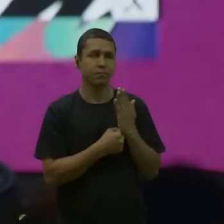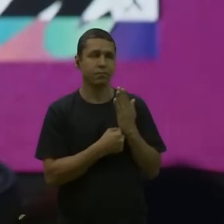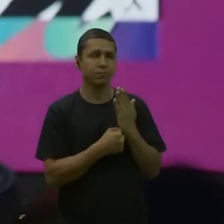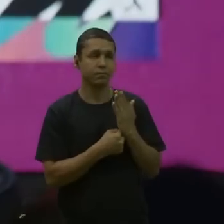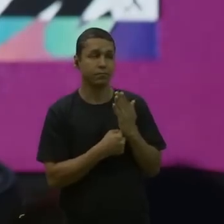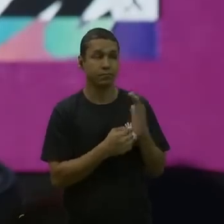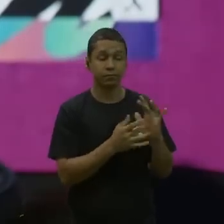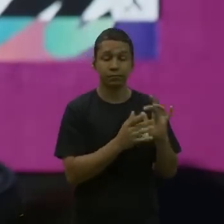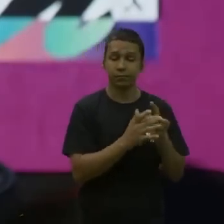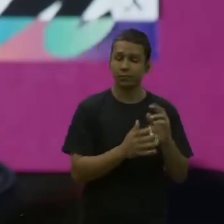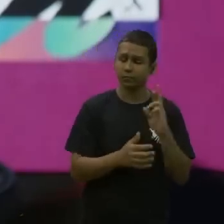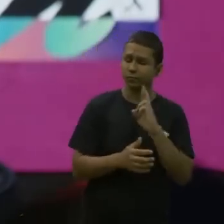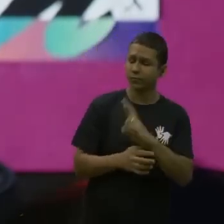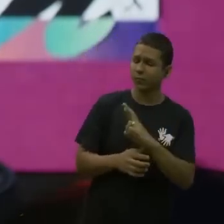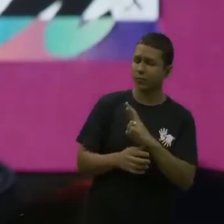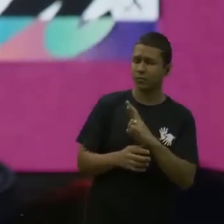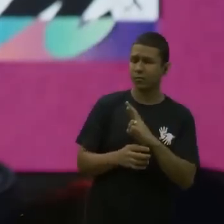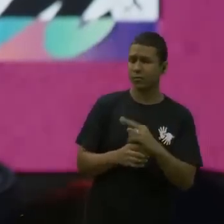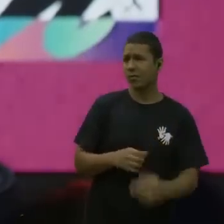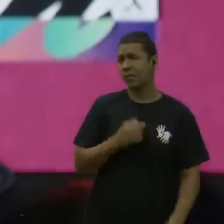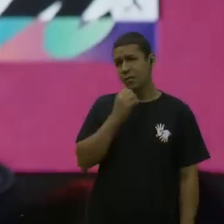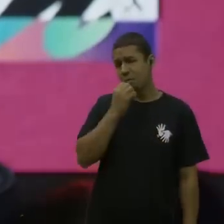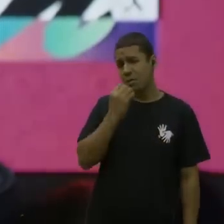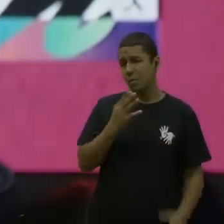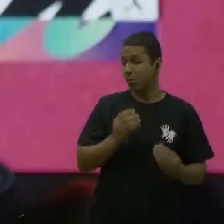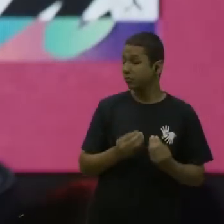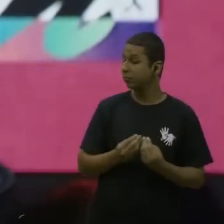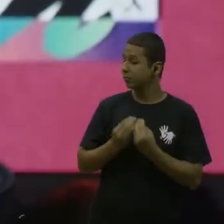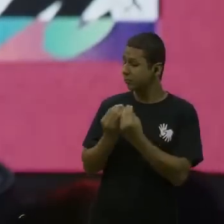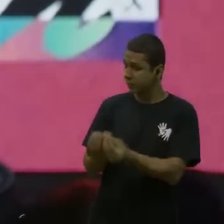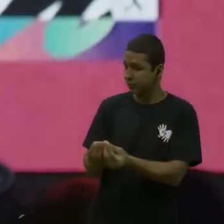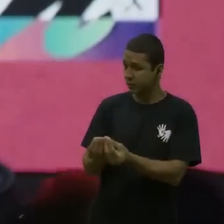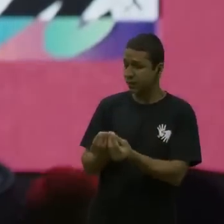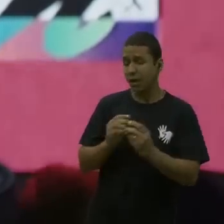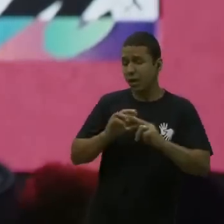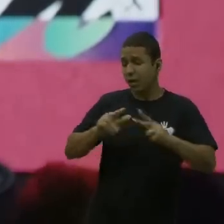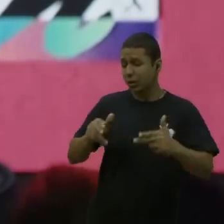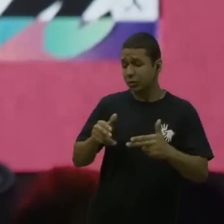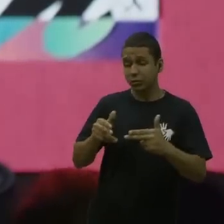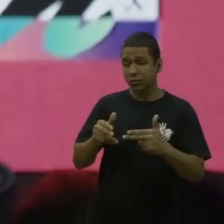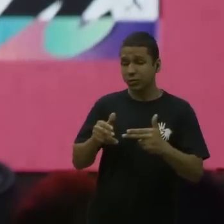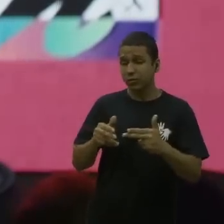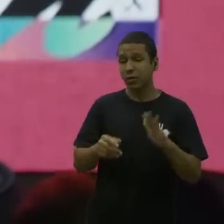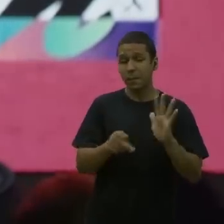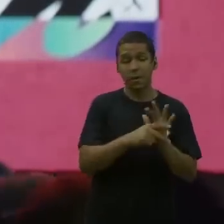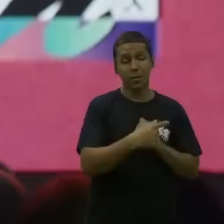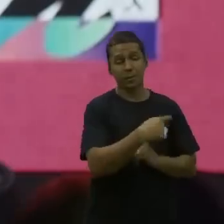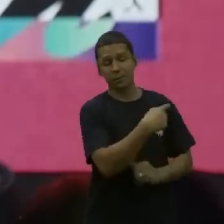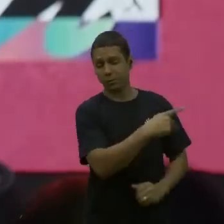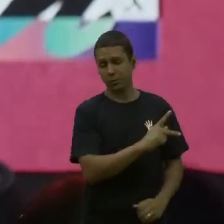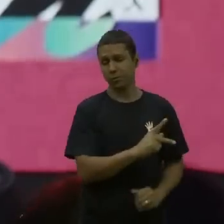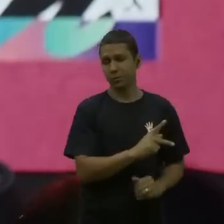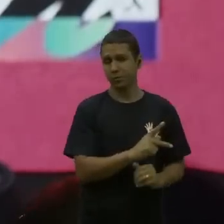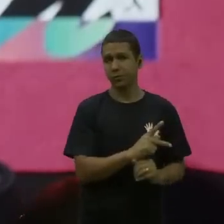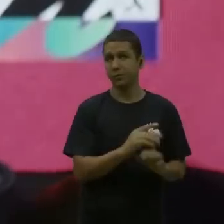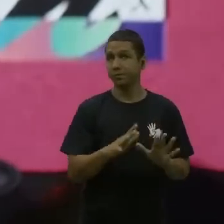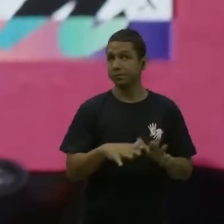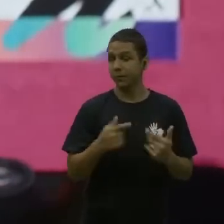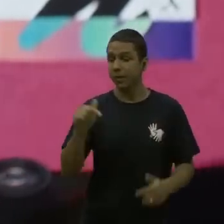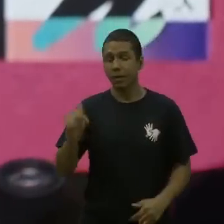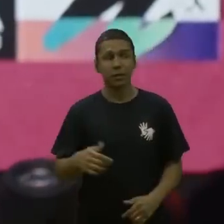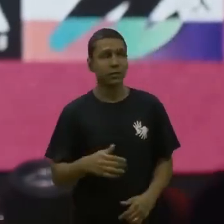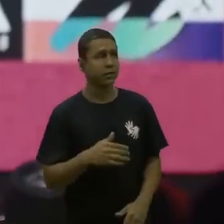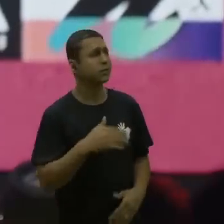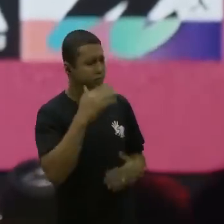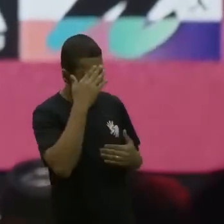ele respondeu: não é bom tomar o pão dos filhos e deitá-los aos cachorrinhos. E então ela disse: sim,